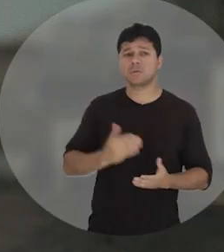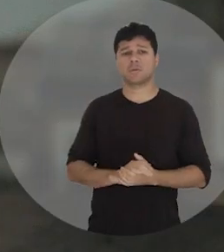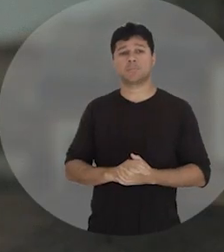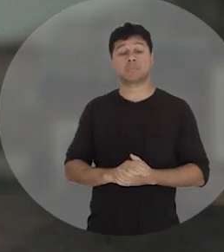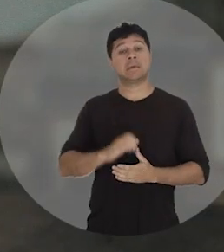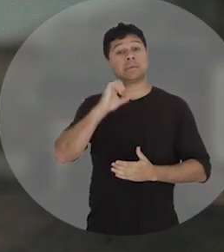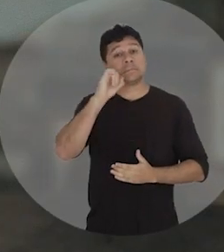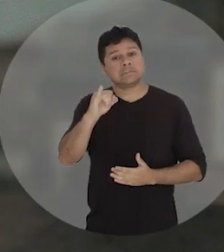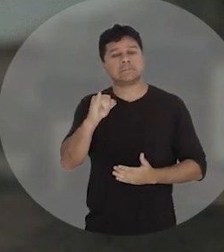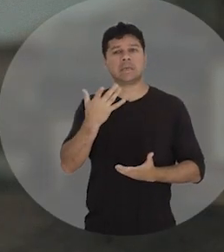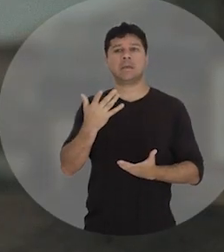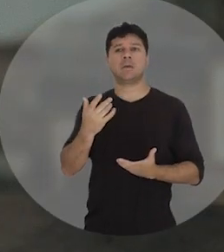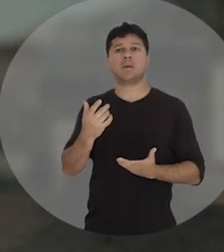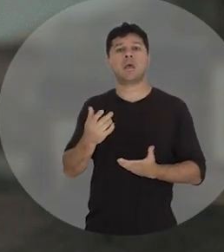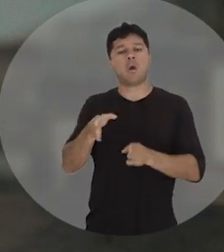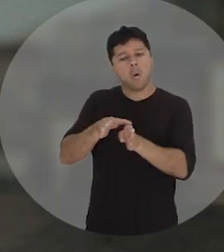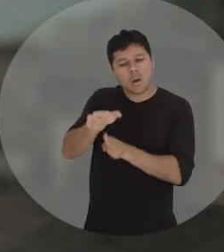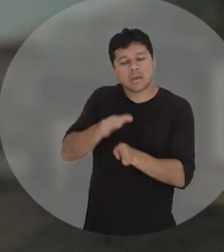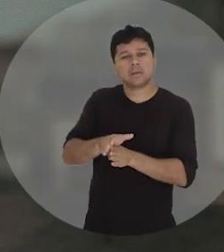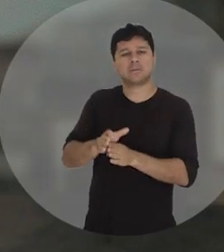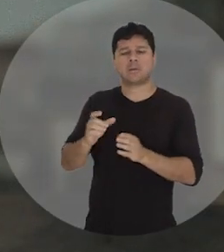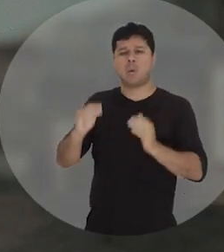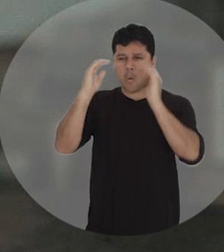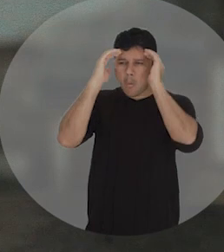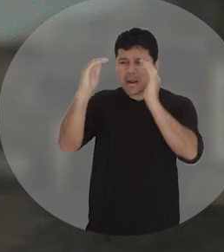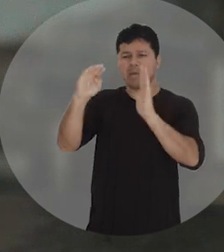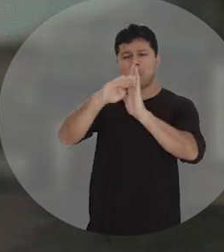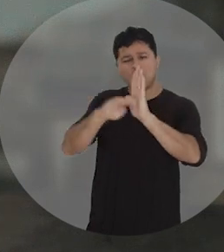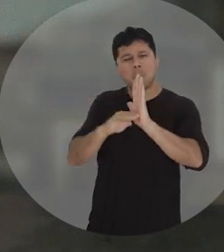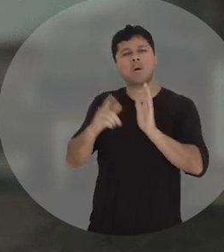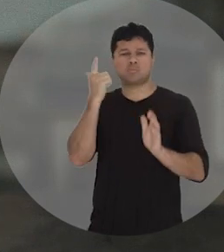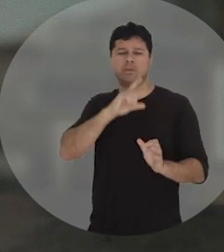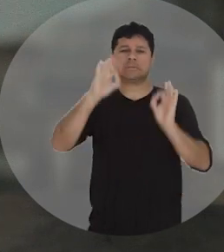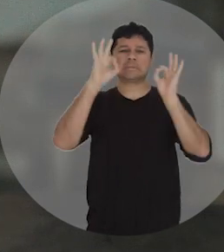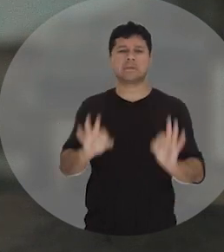E que se as coisas foram feitas da forma como recomendadas, tudo vai dar certo.